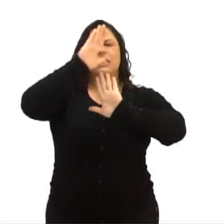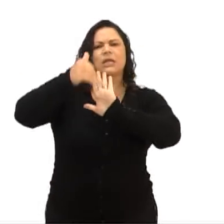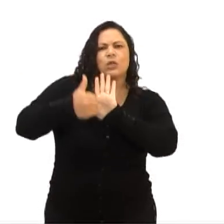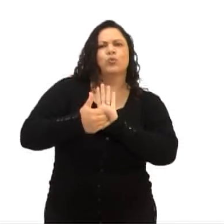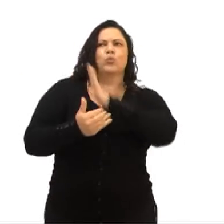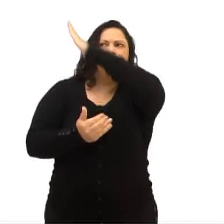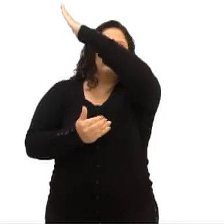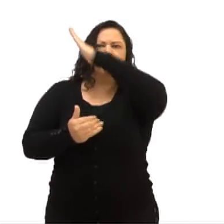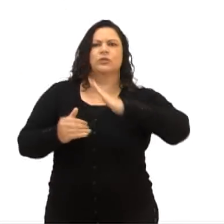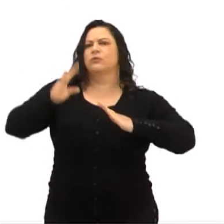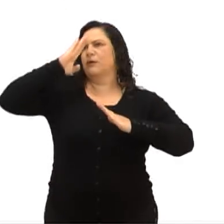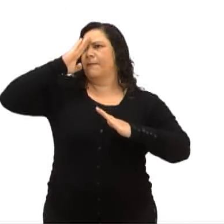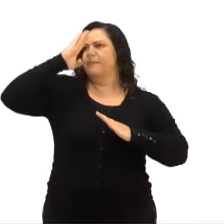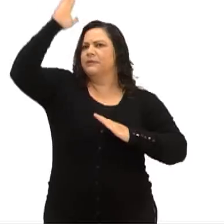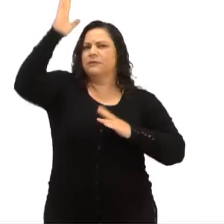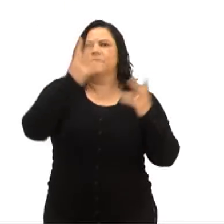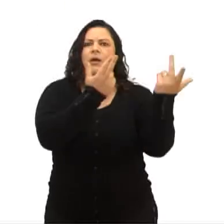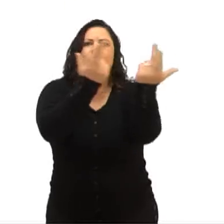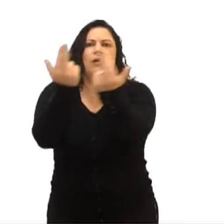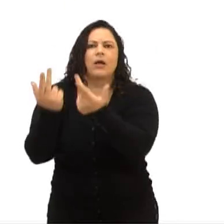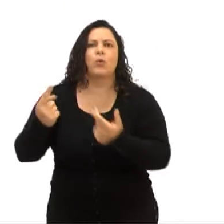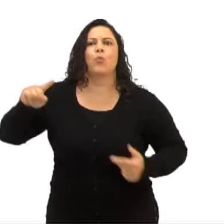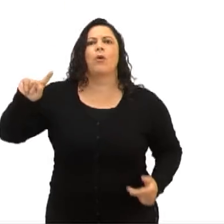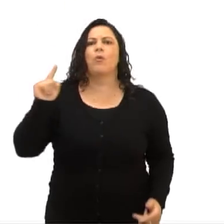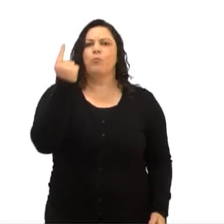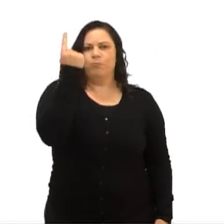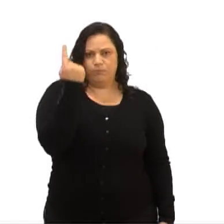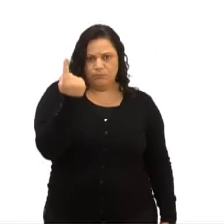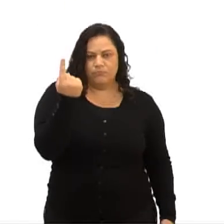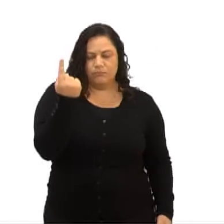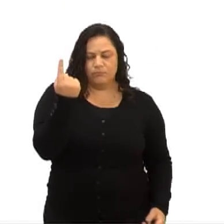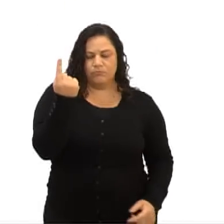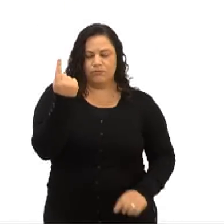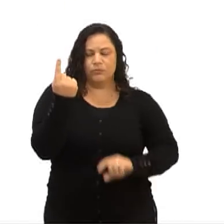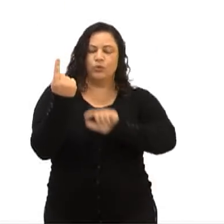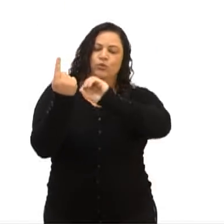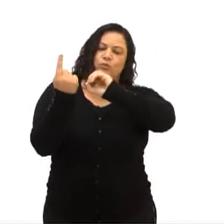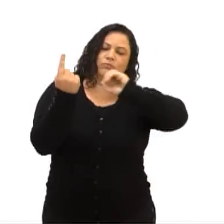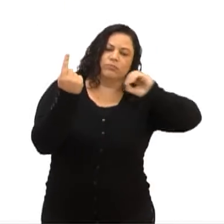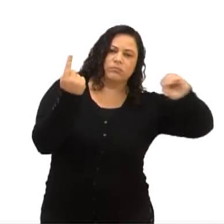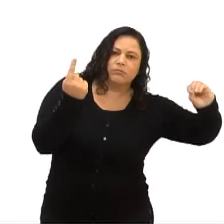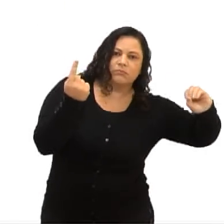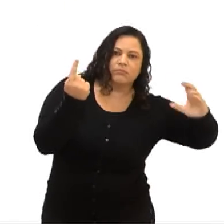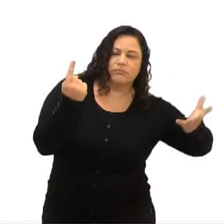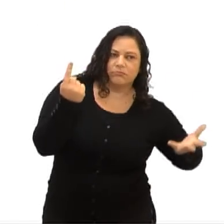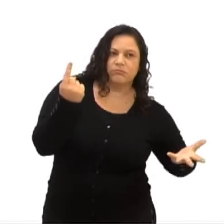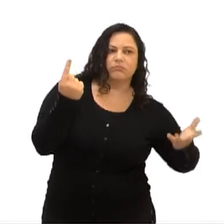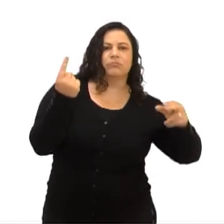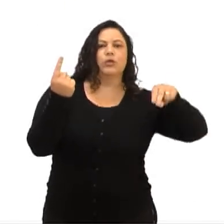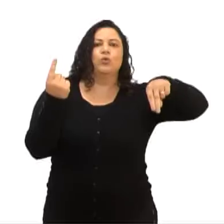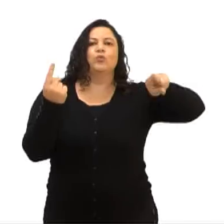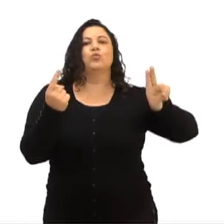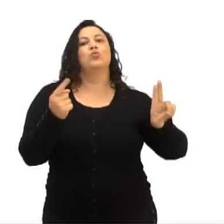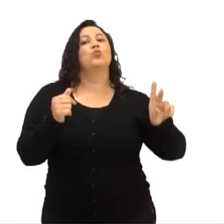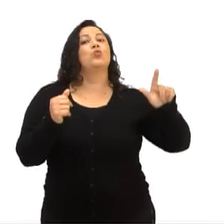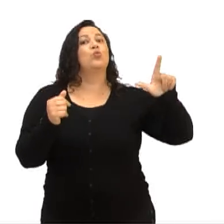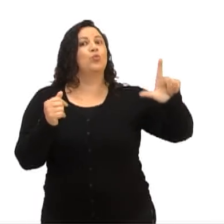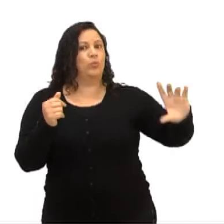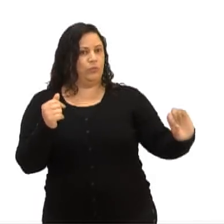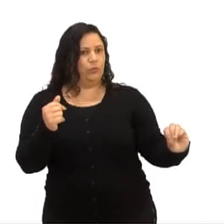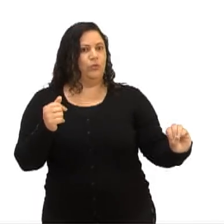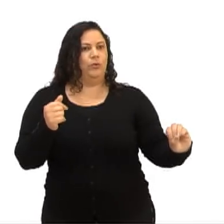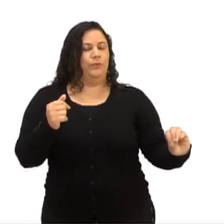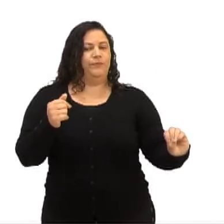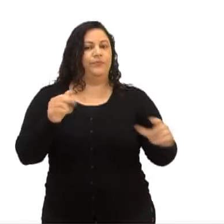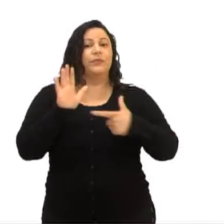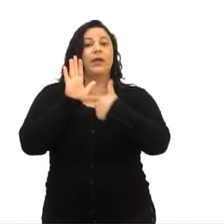diagonal principal são iguais a 1 e os demais são nulos. É representado por IN. Esse